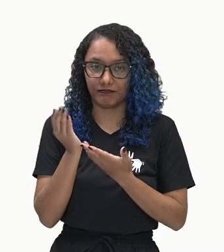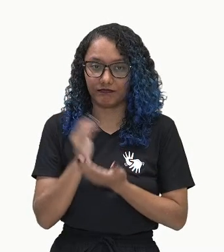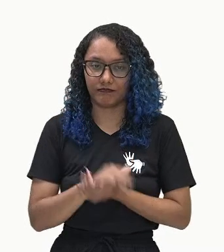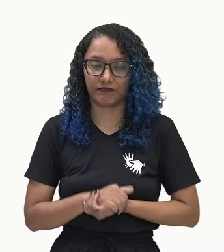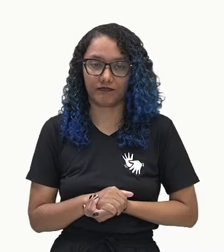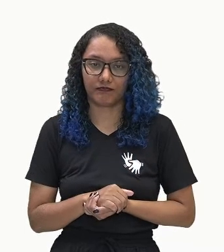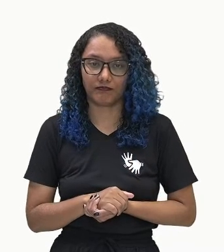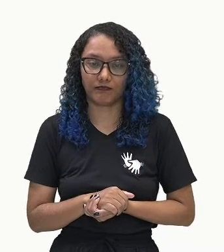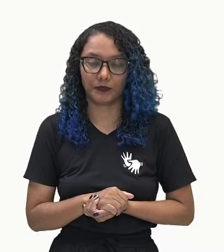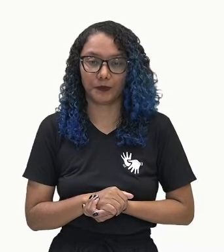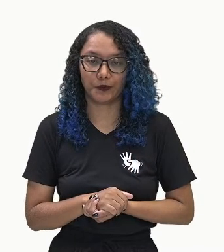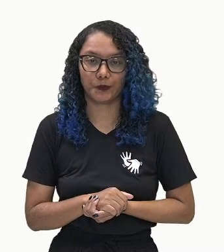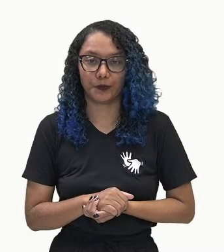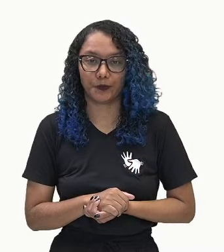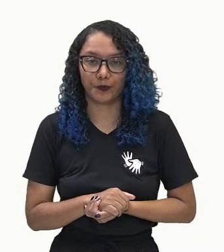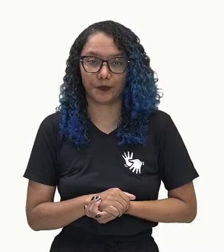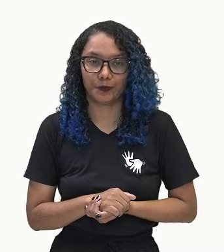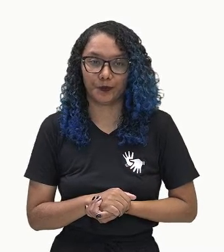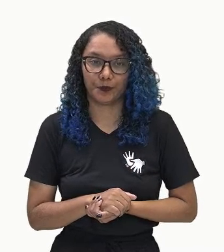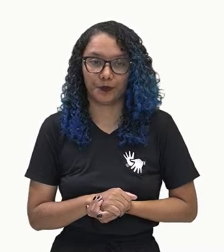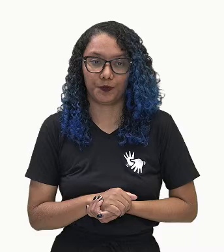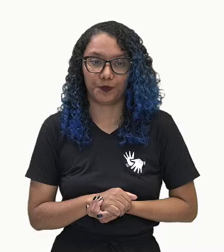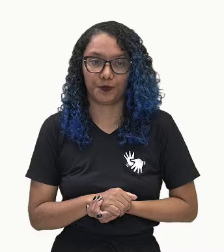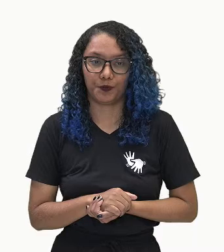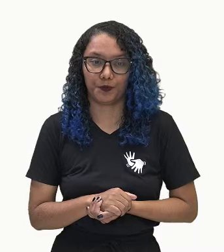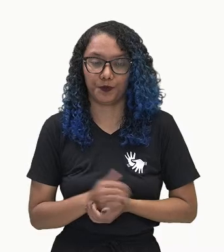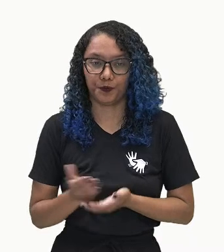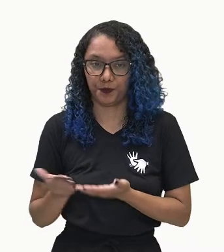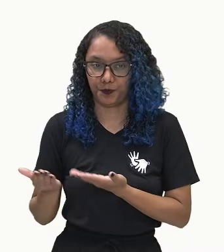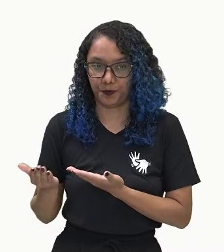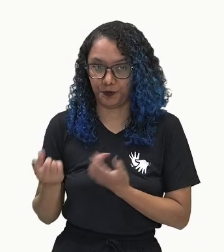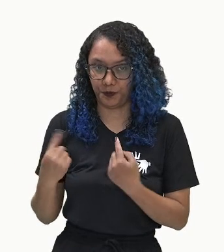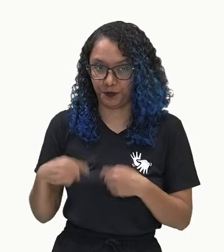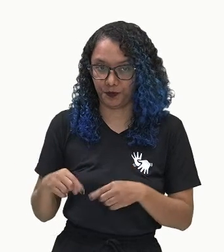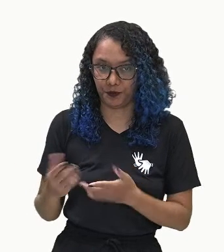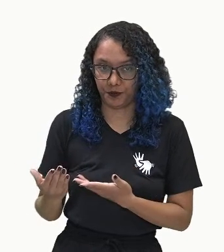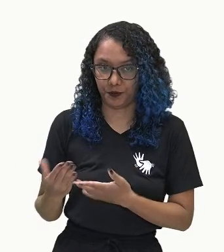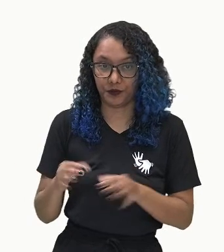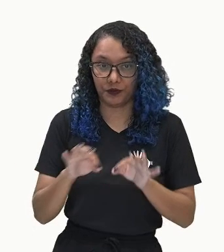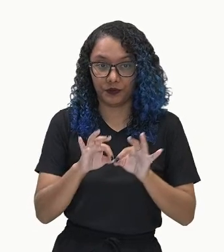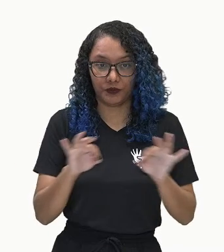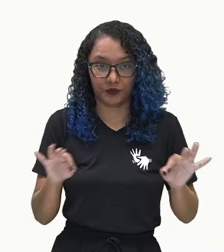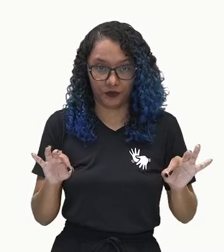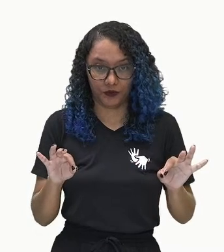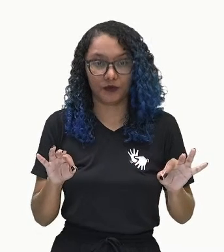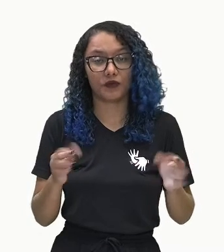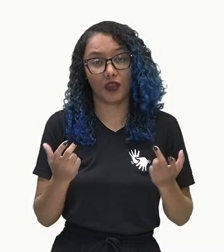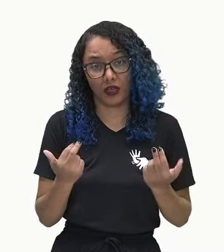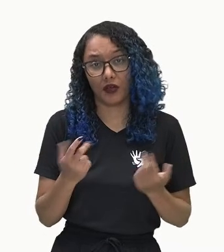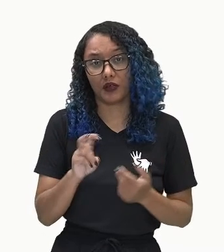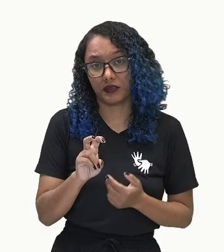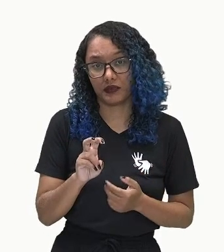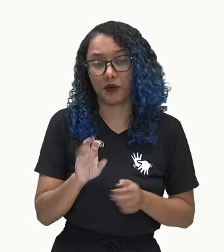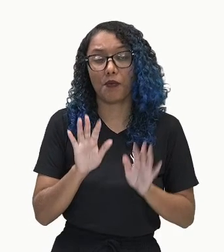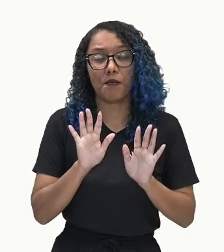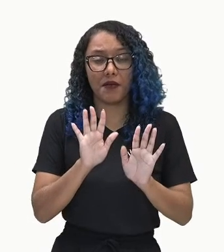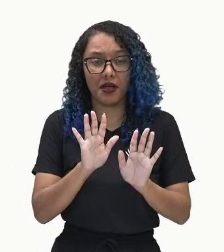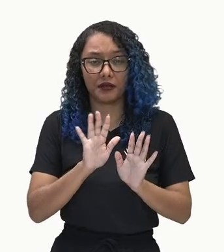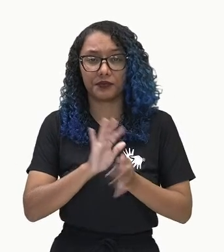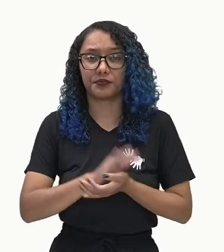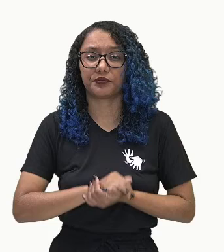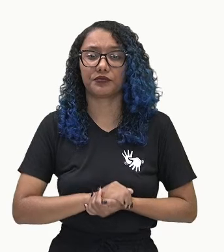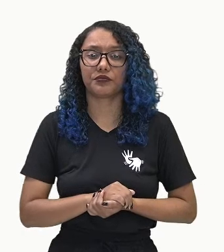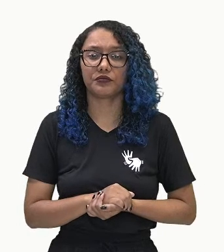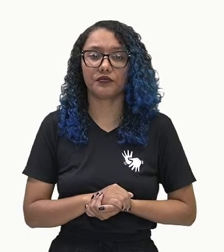Agora, aqui embaixo a gente tem, ó, a distância entre A e B igual a 5 também. Só que,